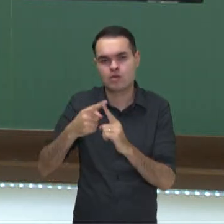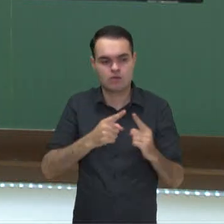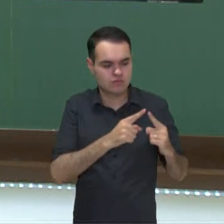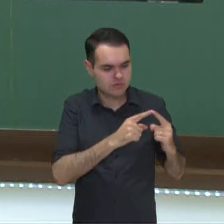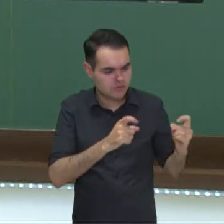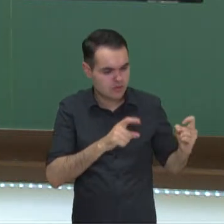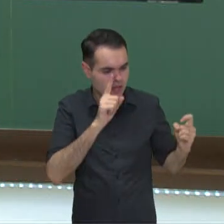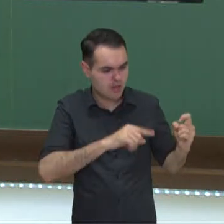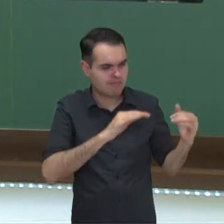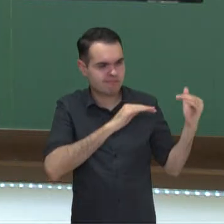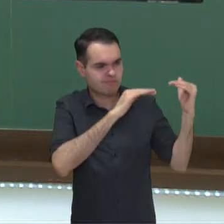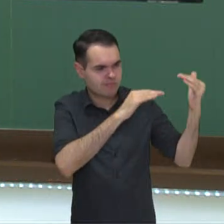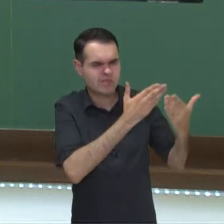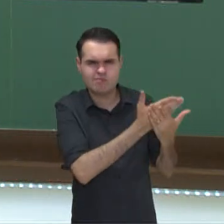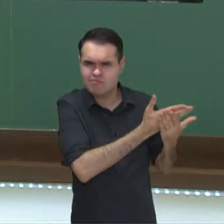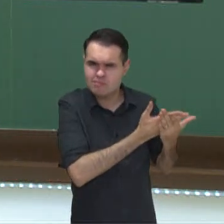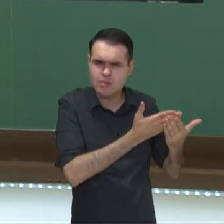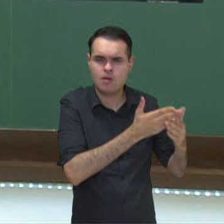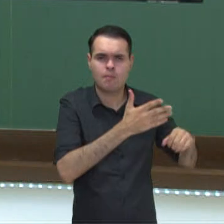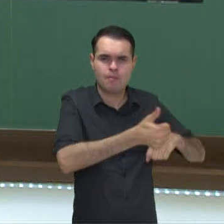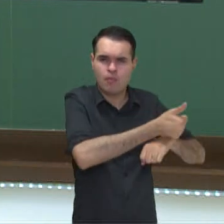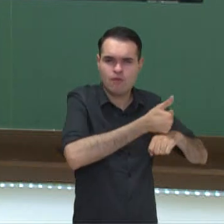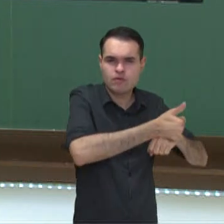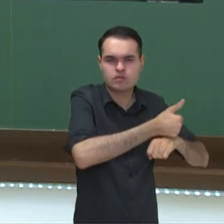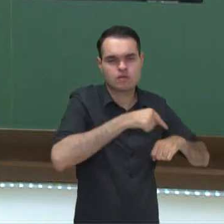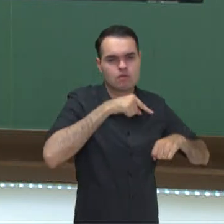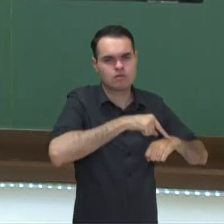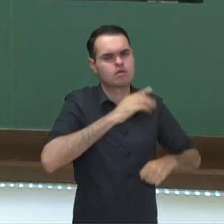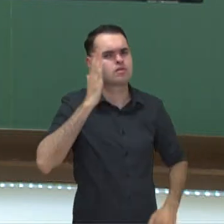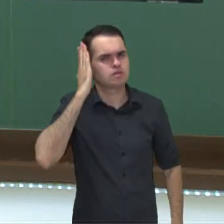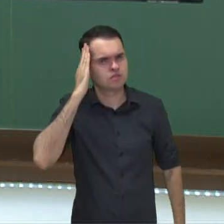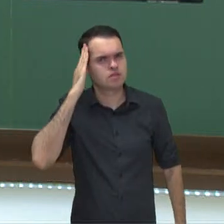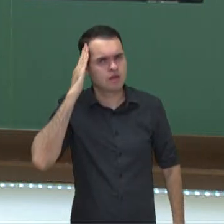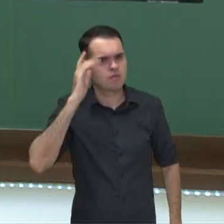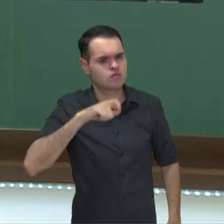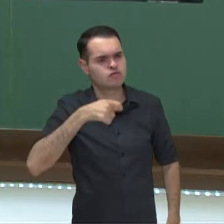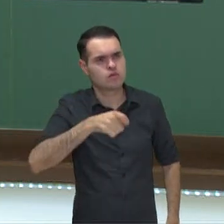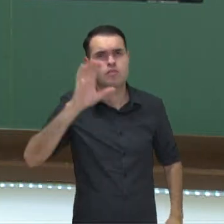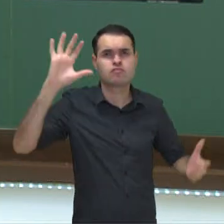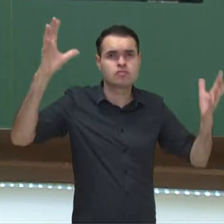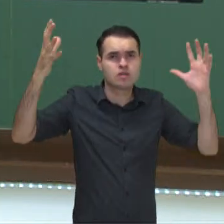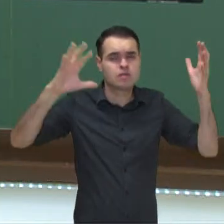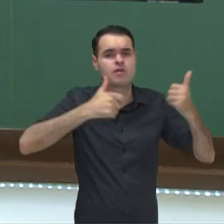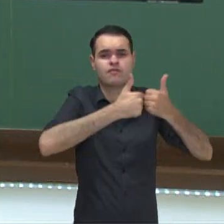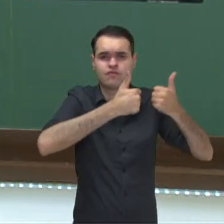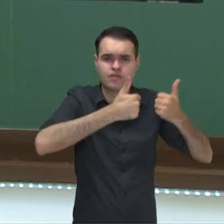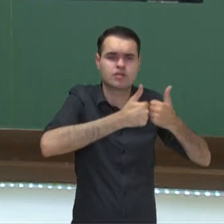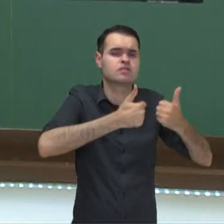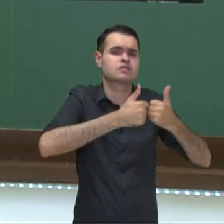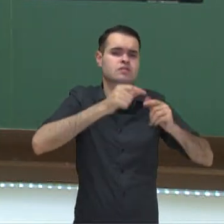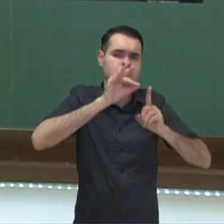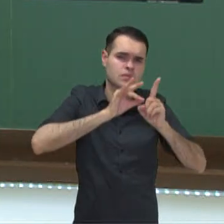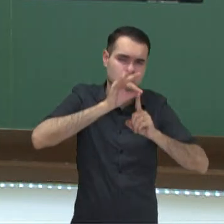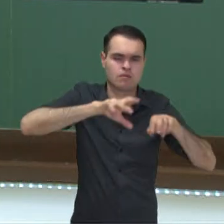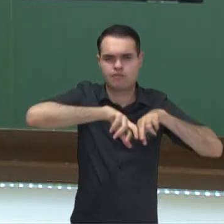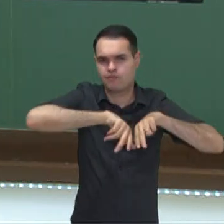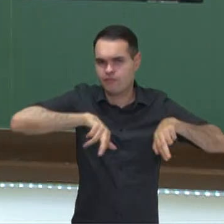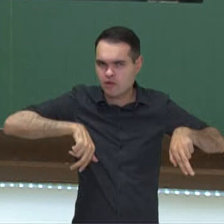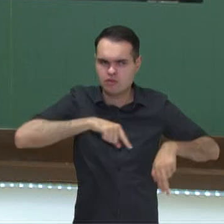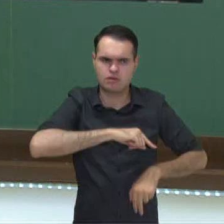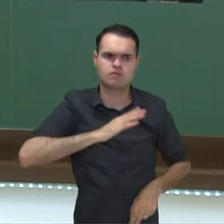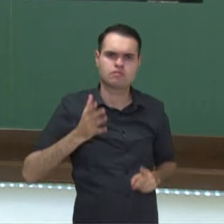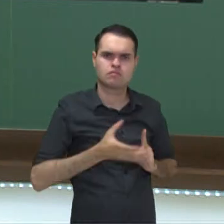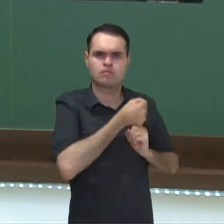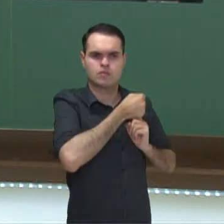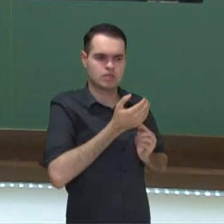uma autoridade nesse campo do conhecimento. Ele sabe falar sobre o clima, sobre a física, sobre as temperaturas das cidades.